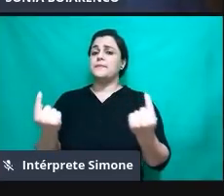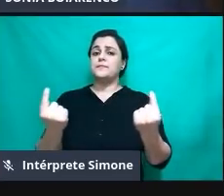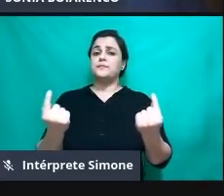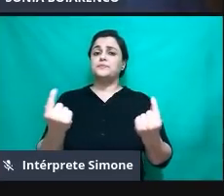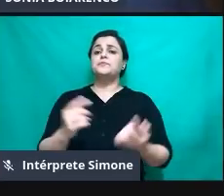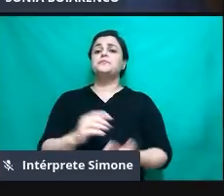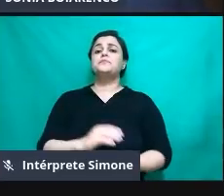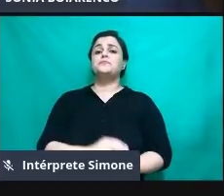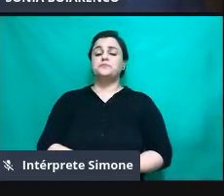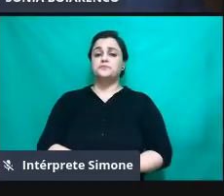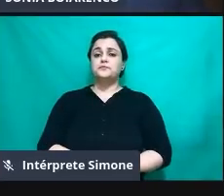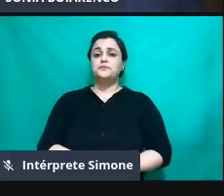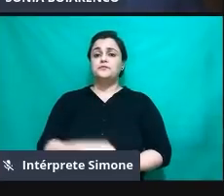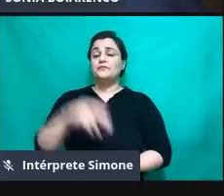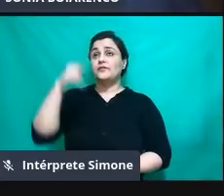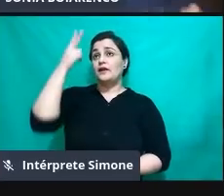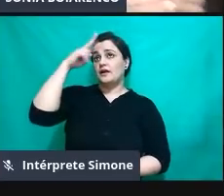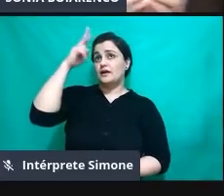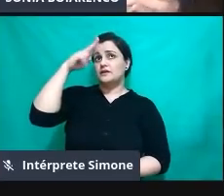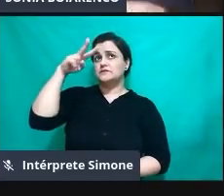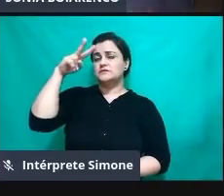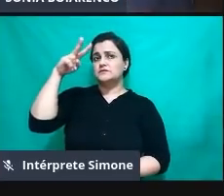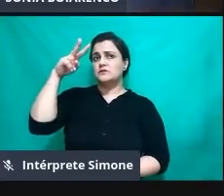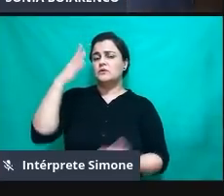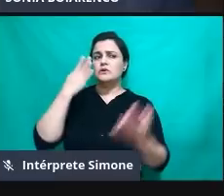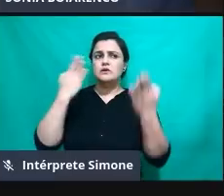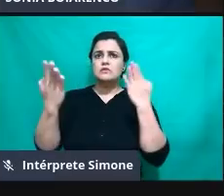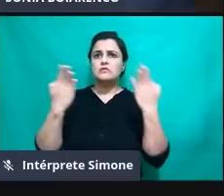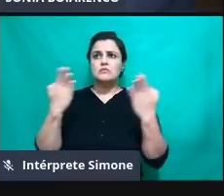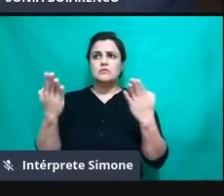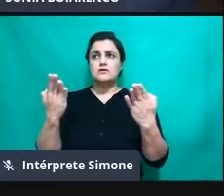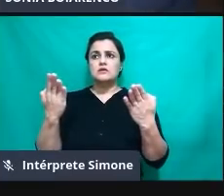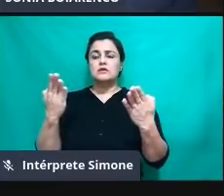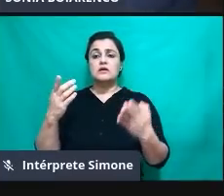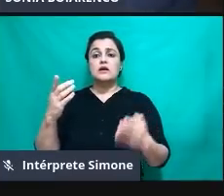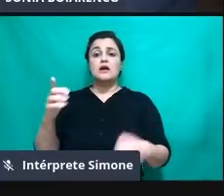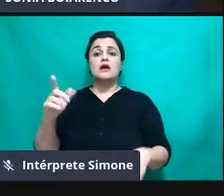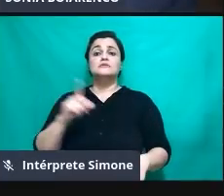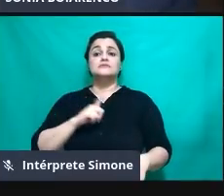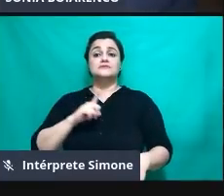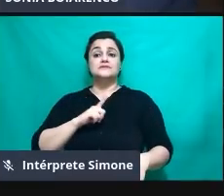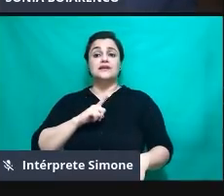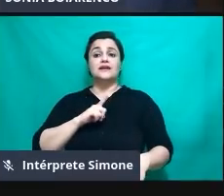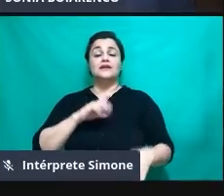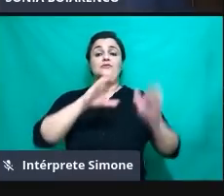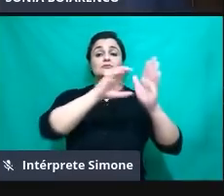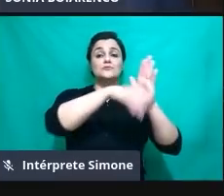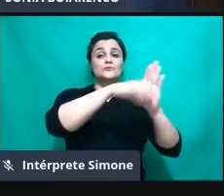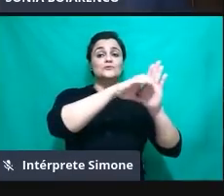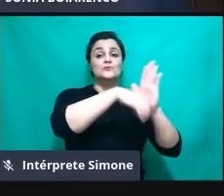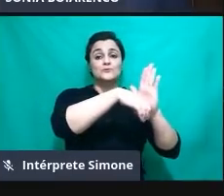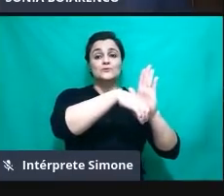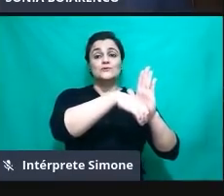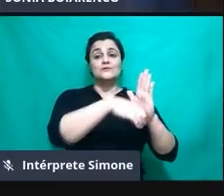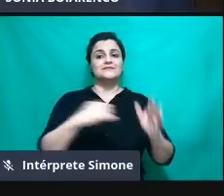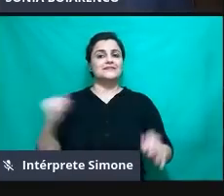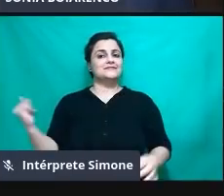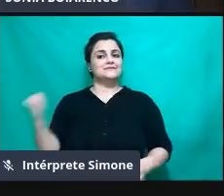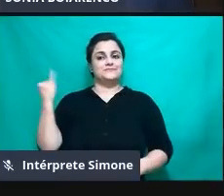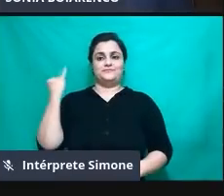um pouquinho a história, que nós temos também os conceitos, né? Dentro da